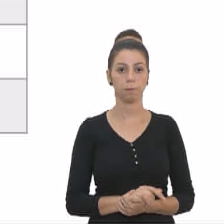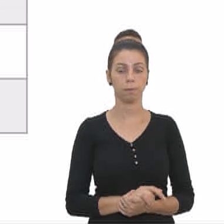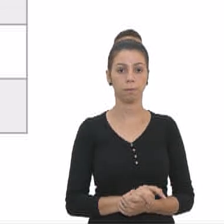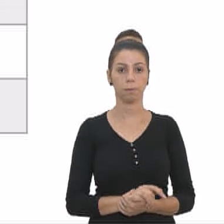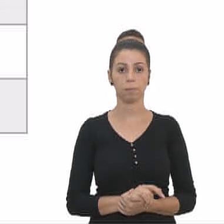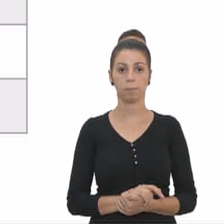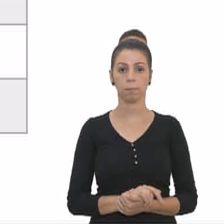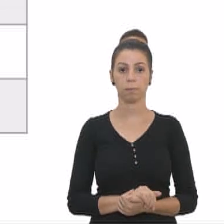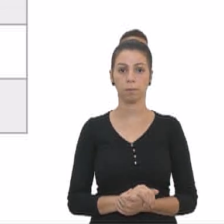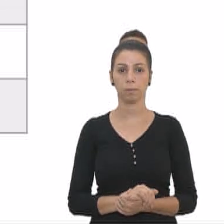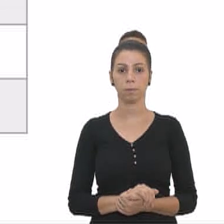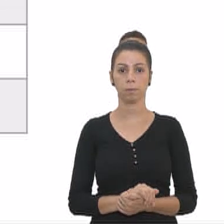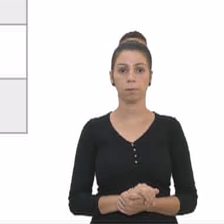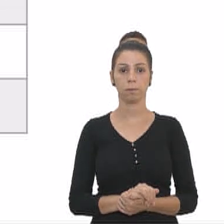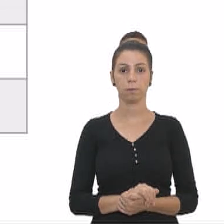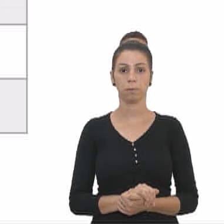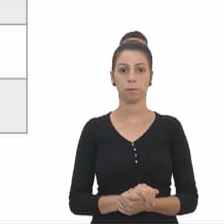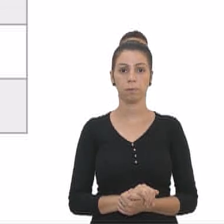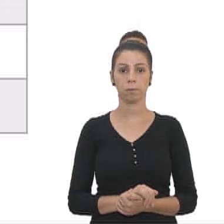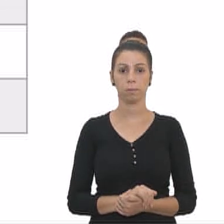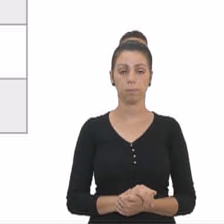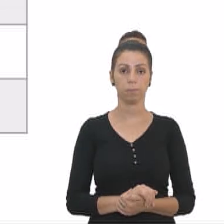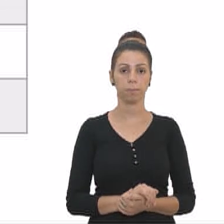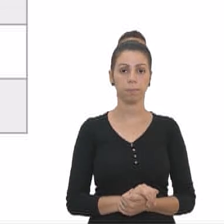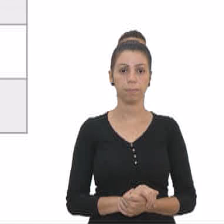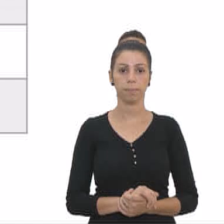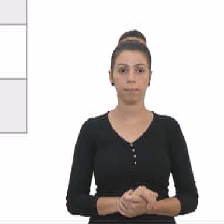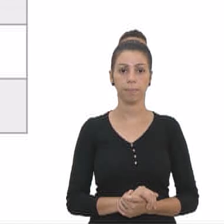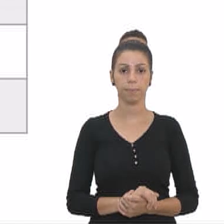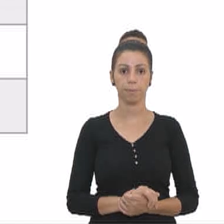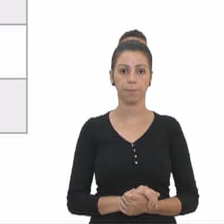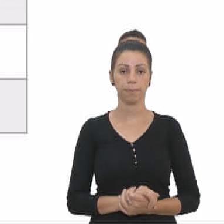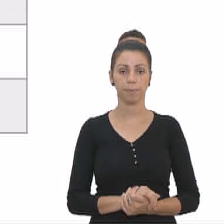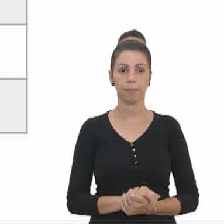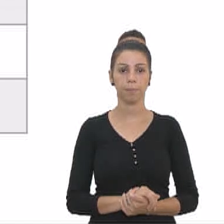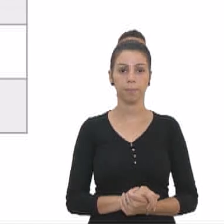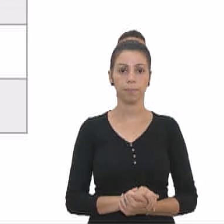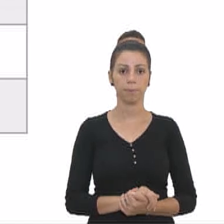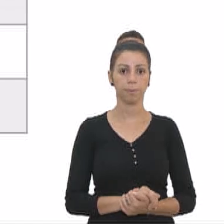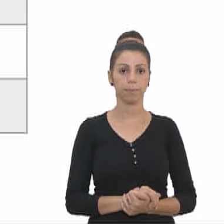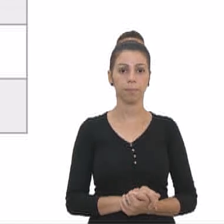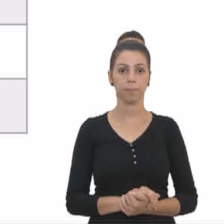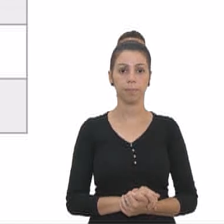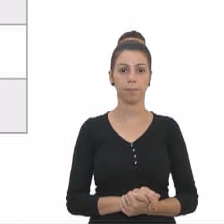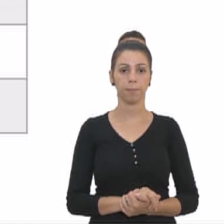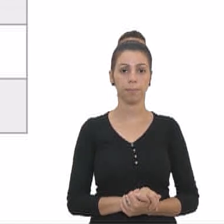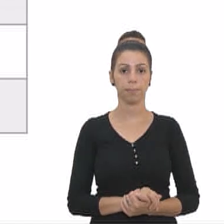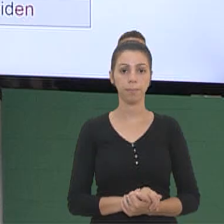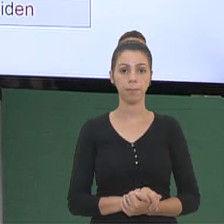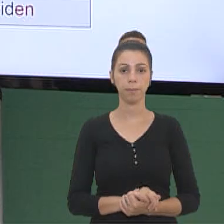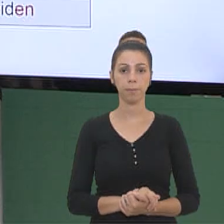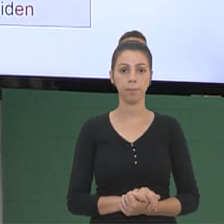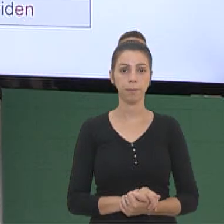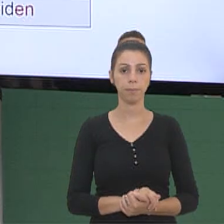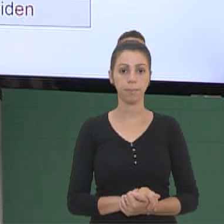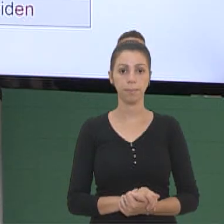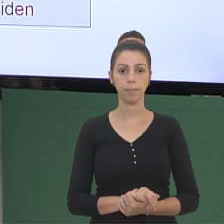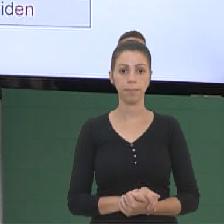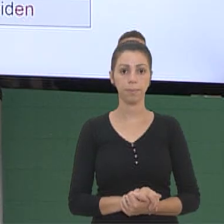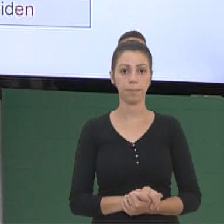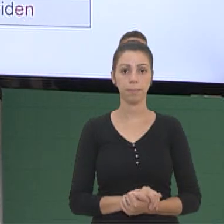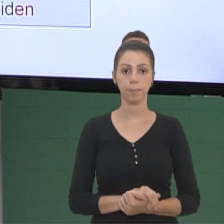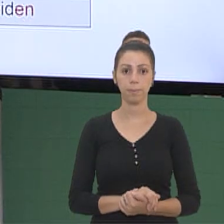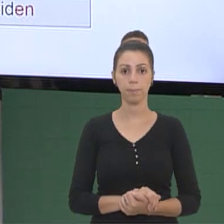olvidemos, vosotros, vosotras, no os olvidéis e ustedes no